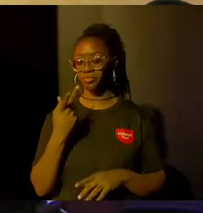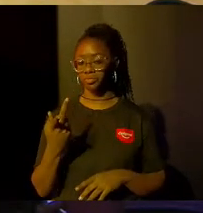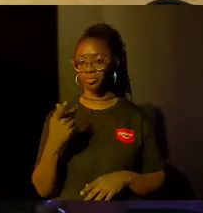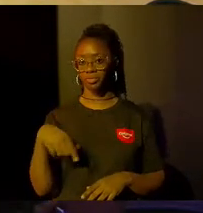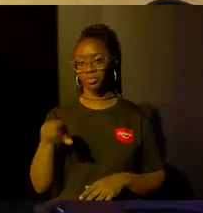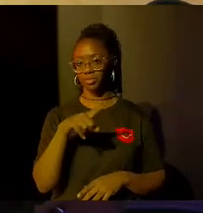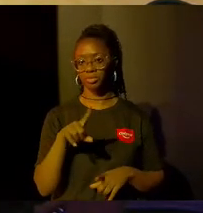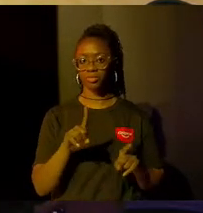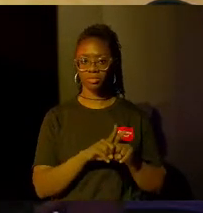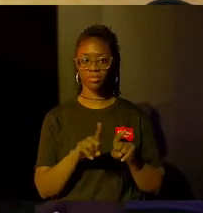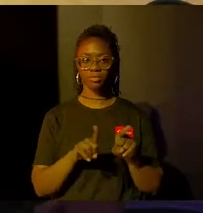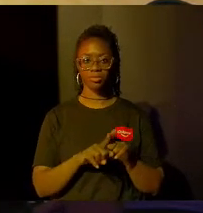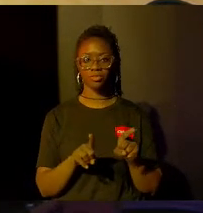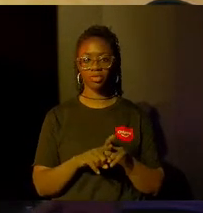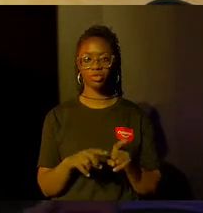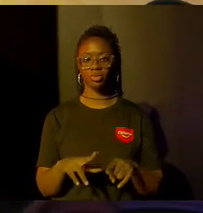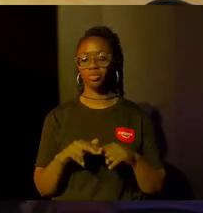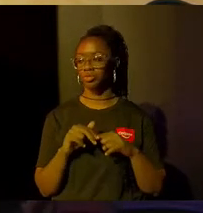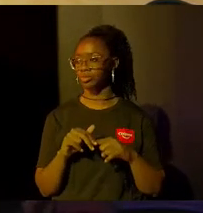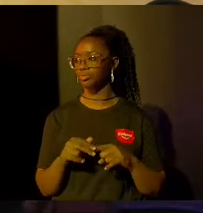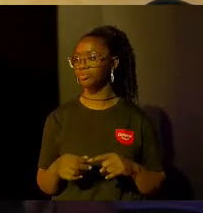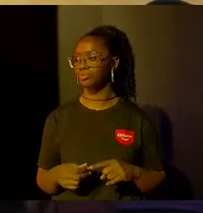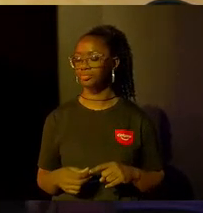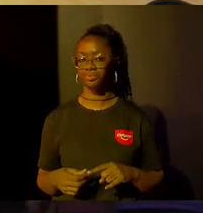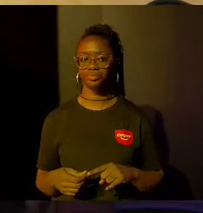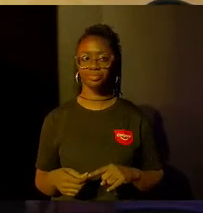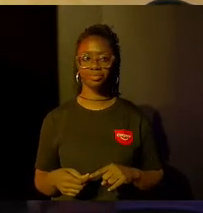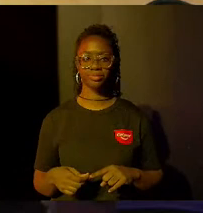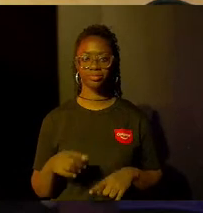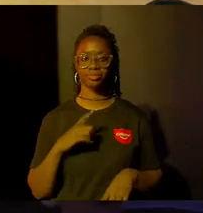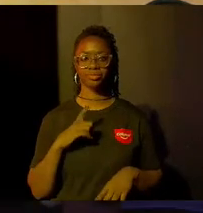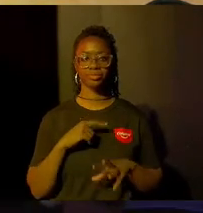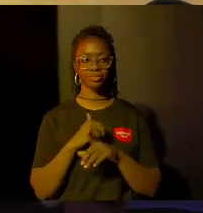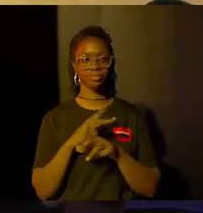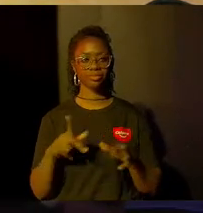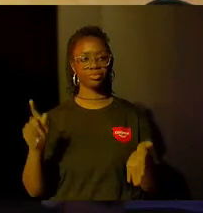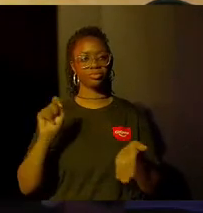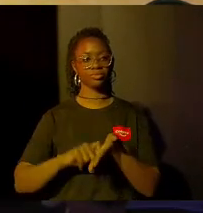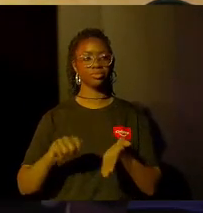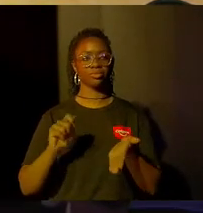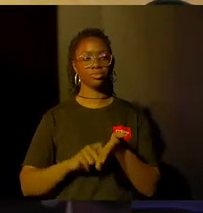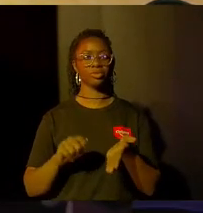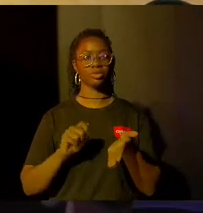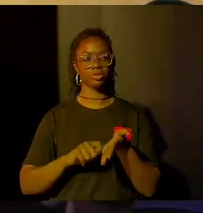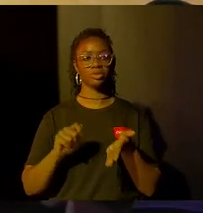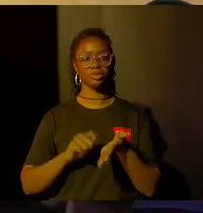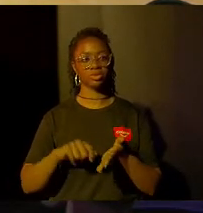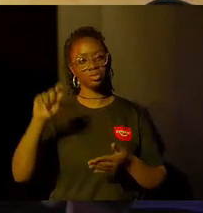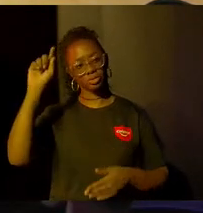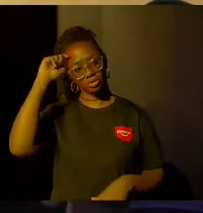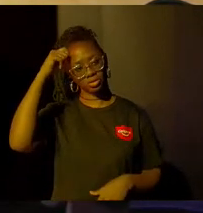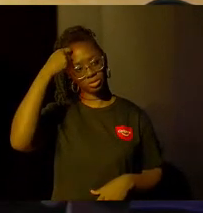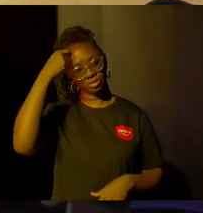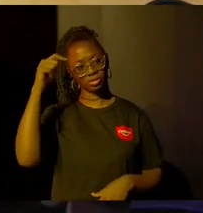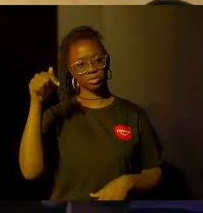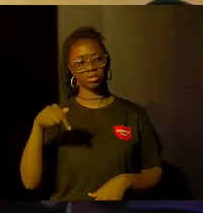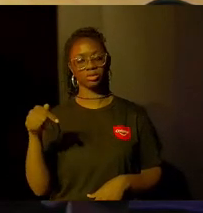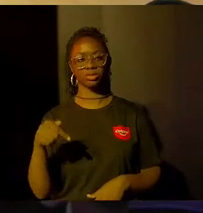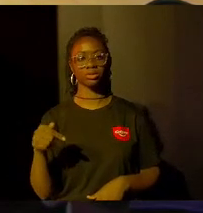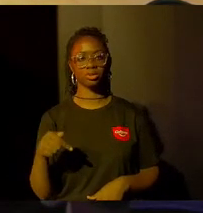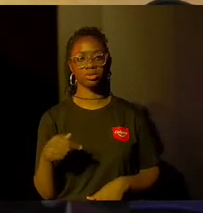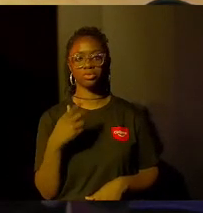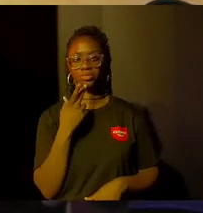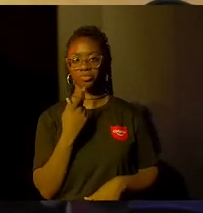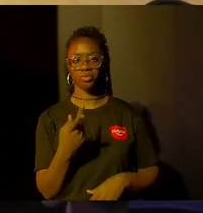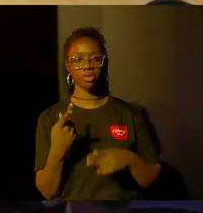assim a gente teve várias vários autores e autoras negras maravilhosas nesse palco que falaram